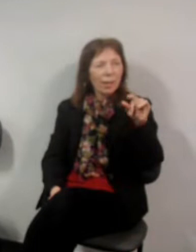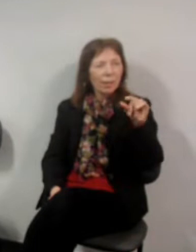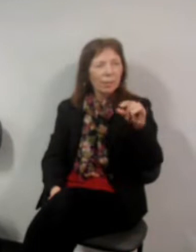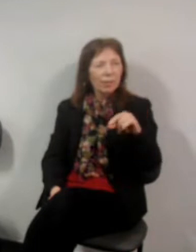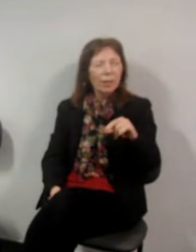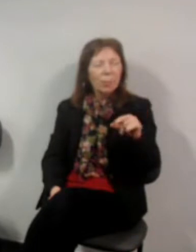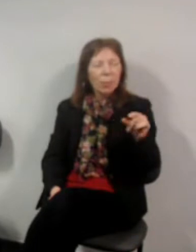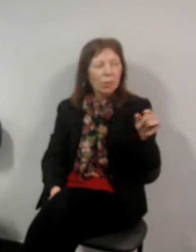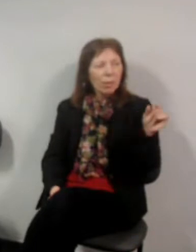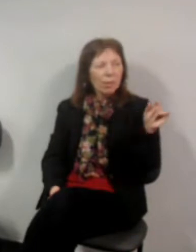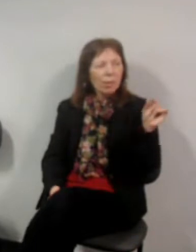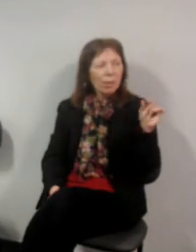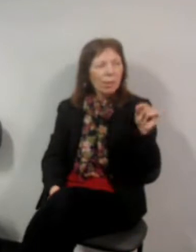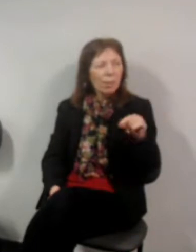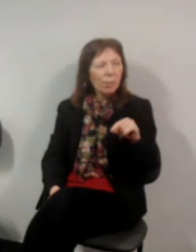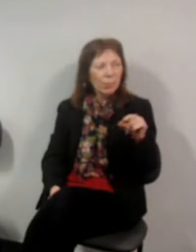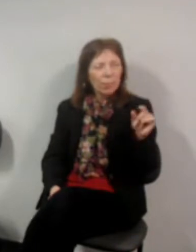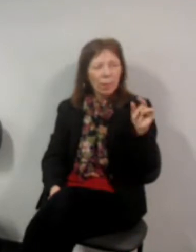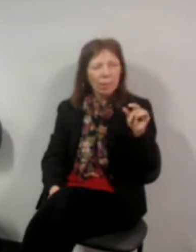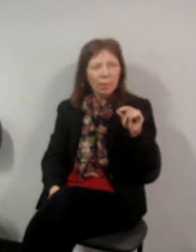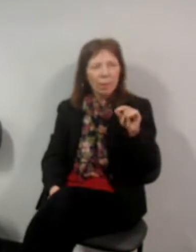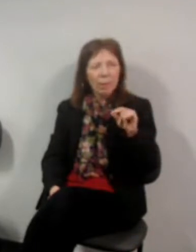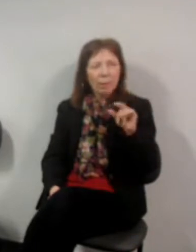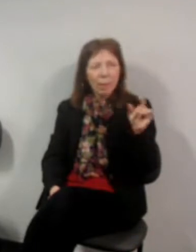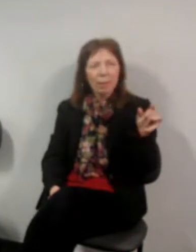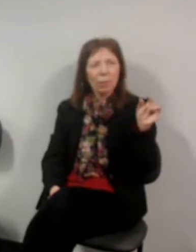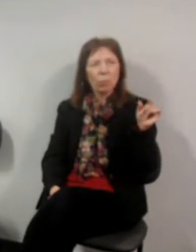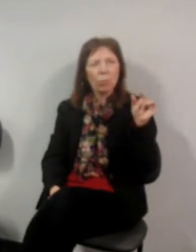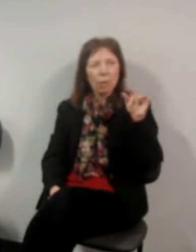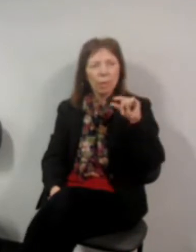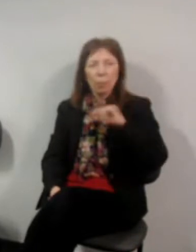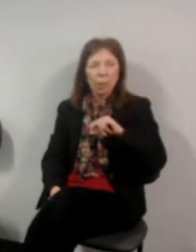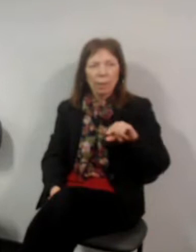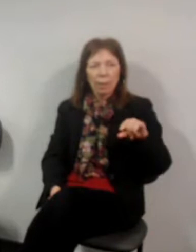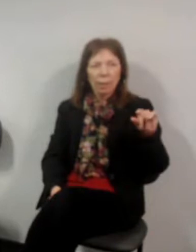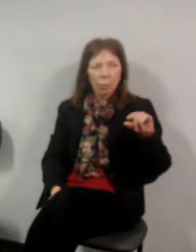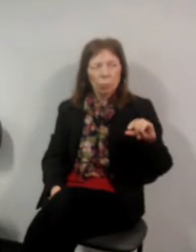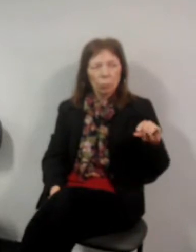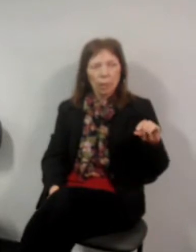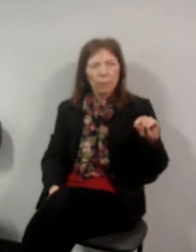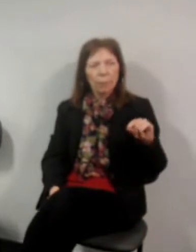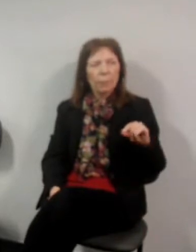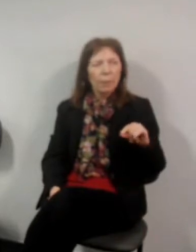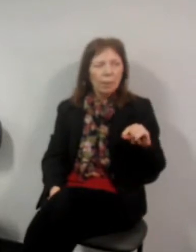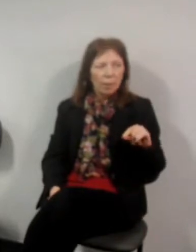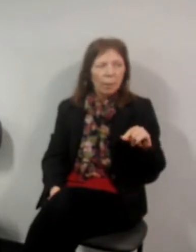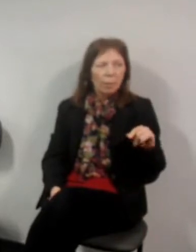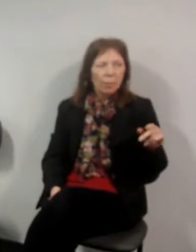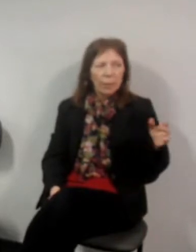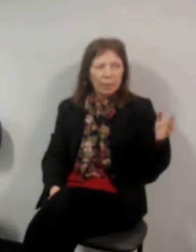faz, por isso que se receita um que não tenha leite junto, né?